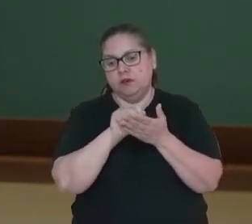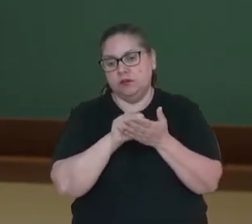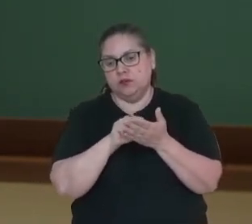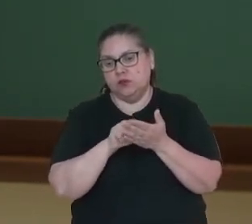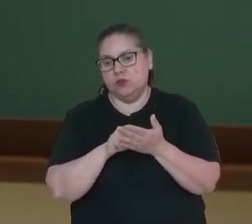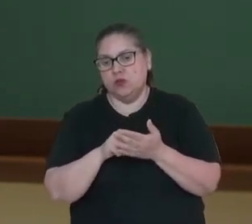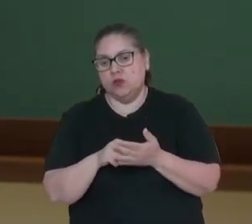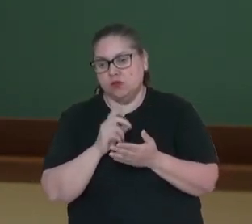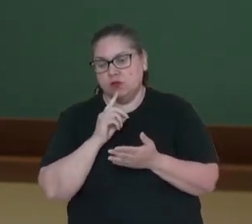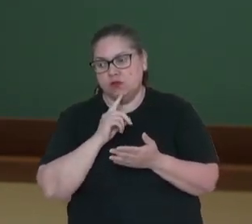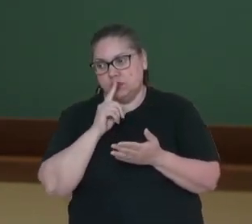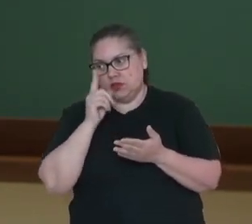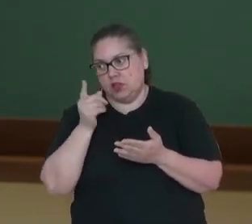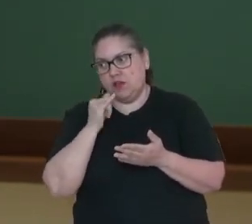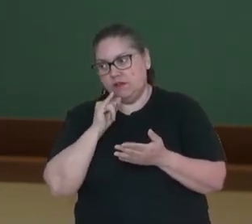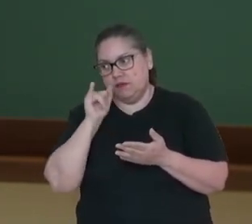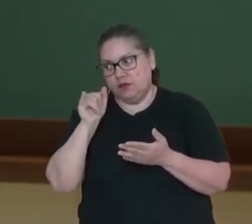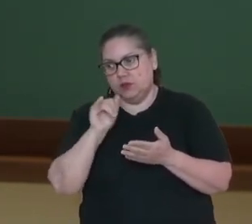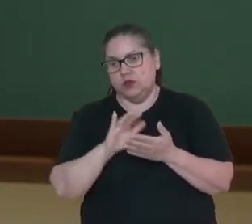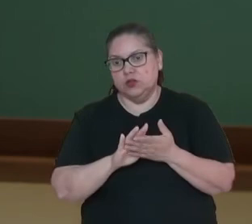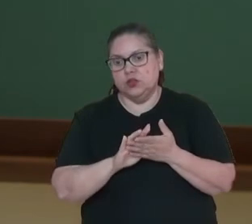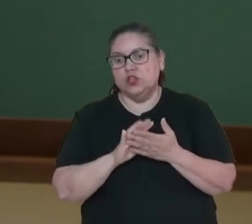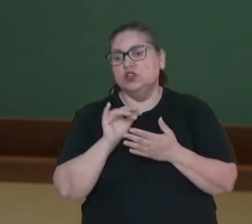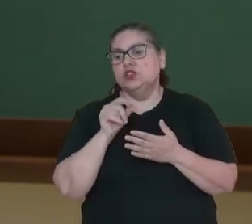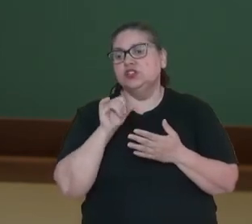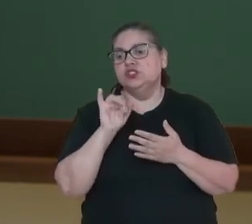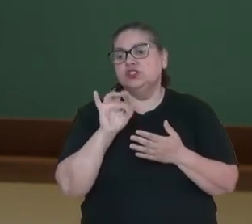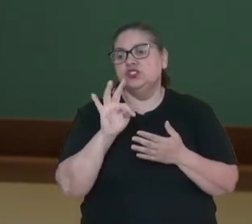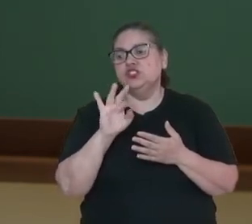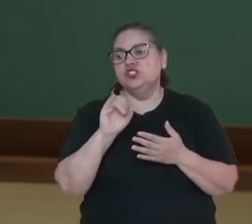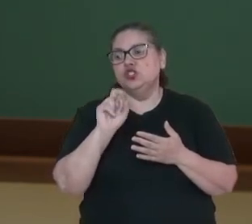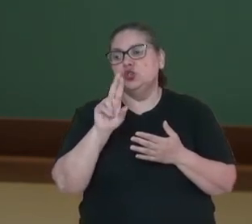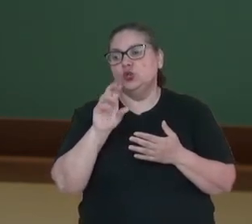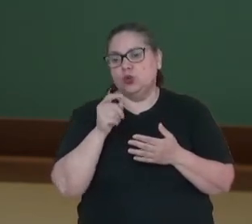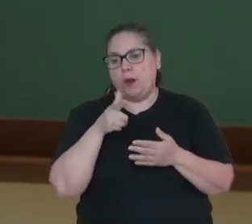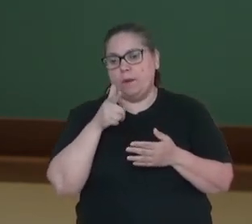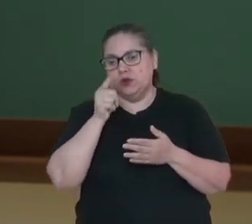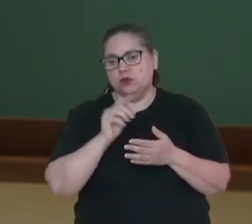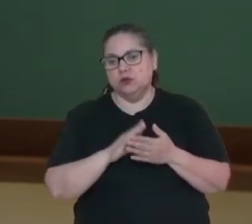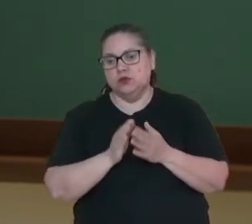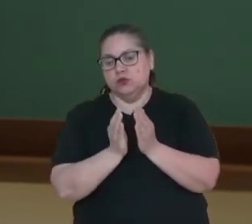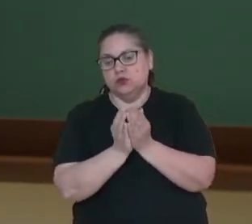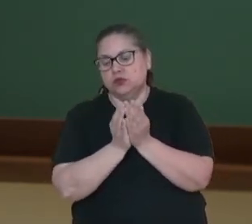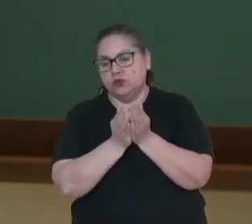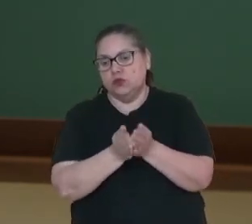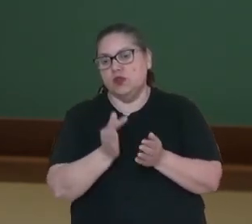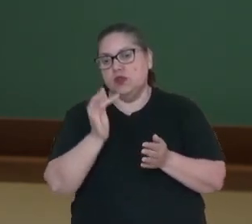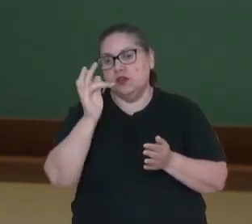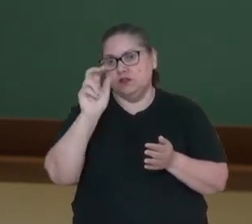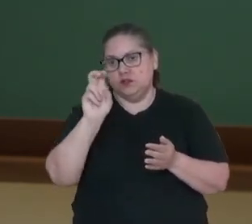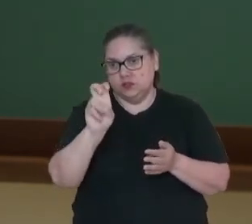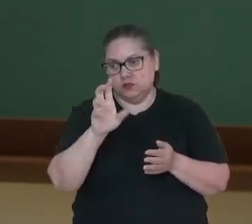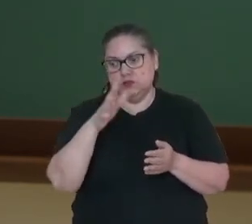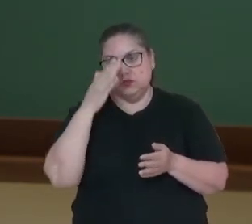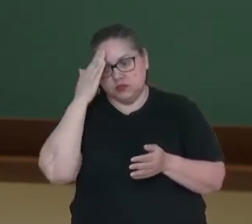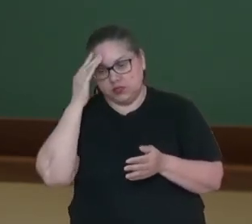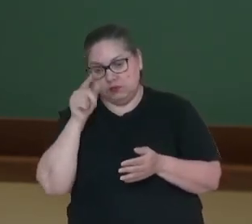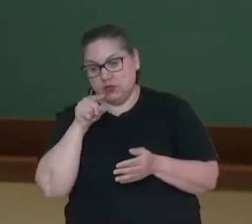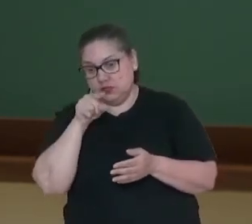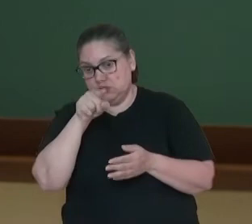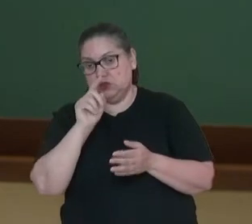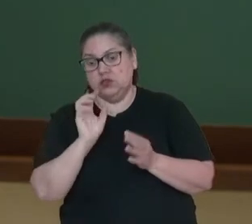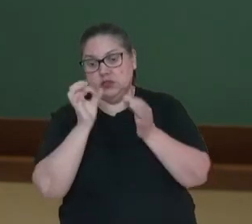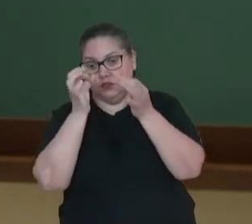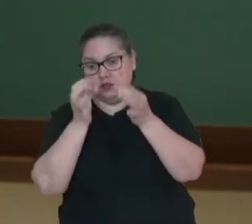passar o comando para o seu adversário. Tiro. Então, tiro, couraçado, F5. Ele sabe que naquele tiro